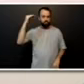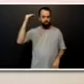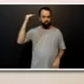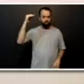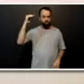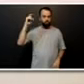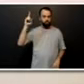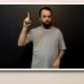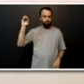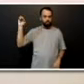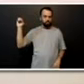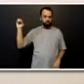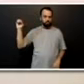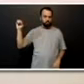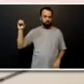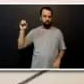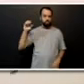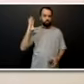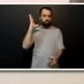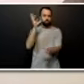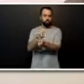10, 11.